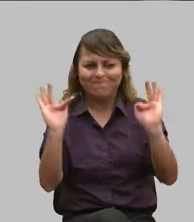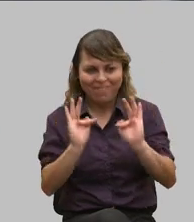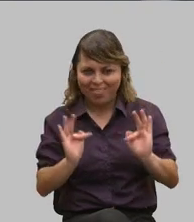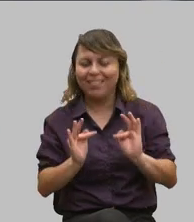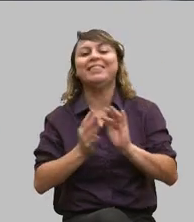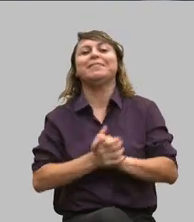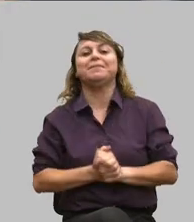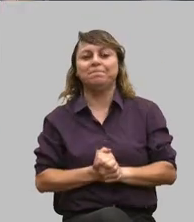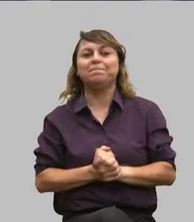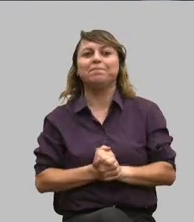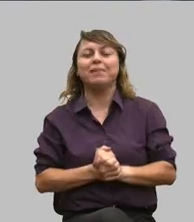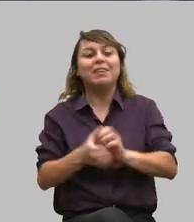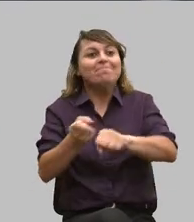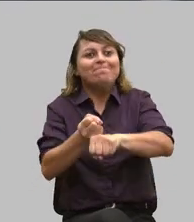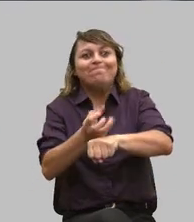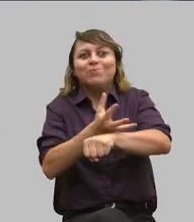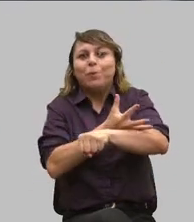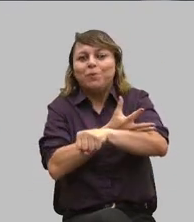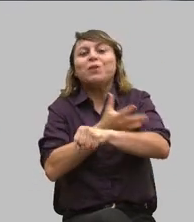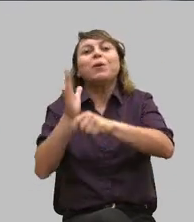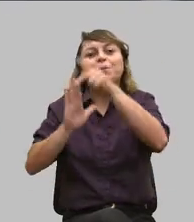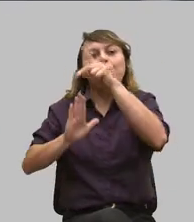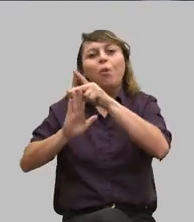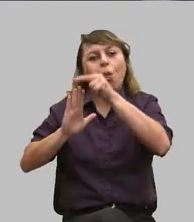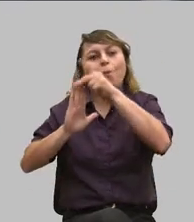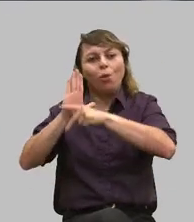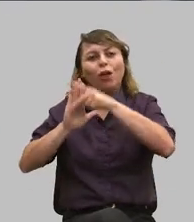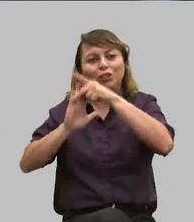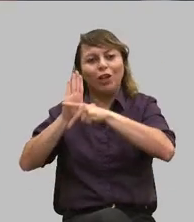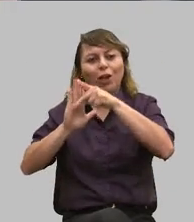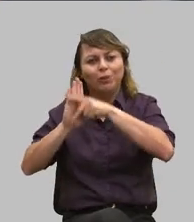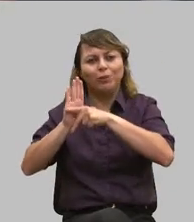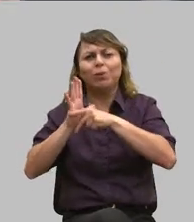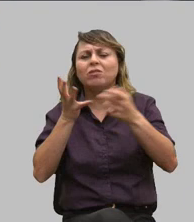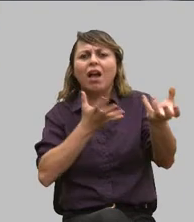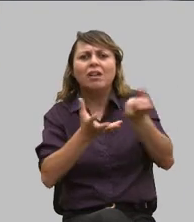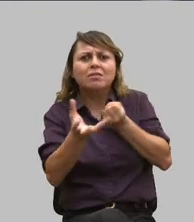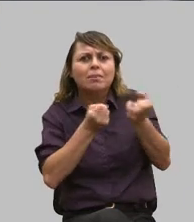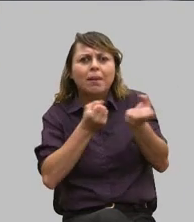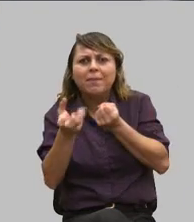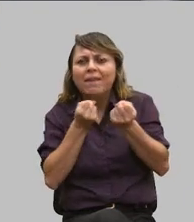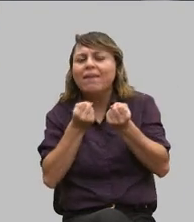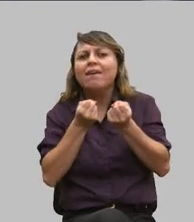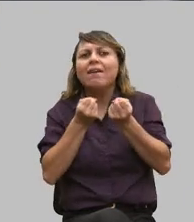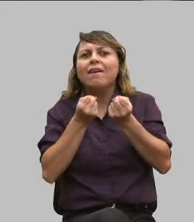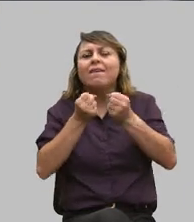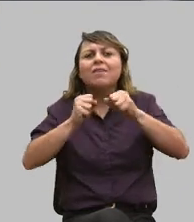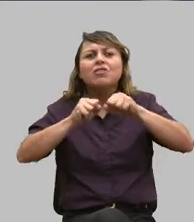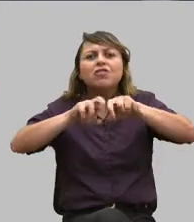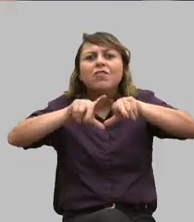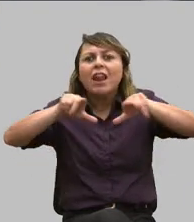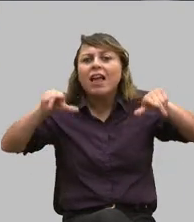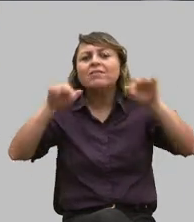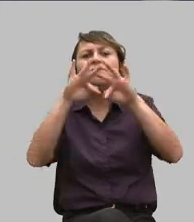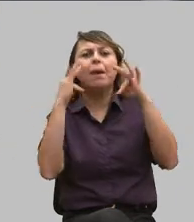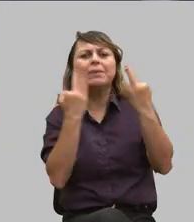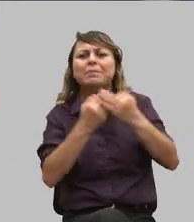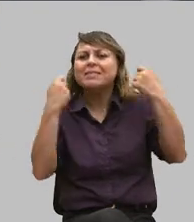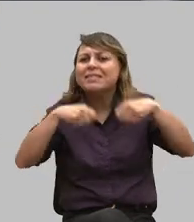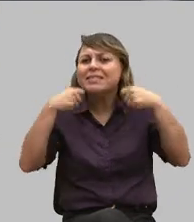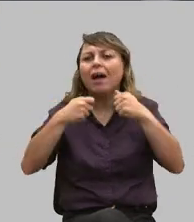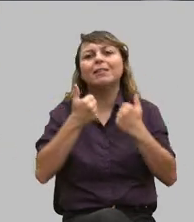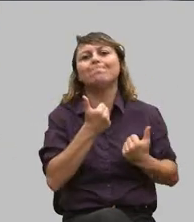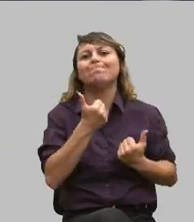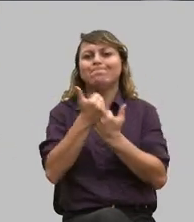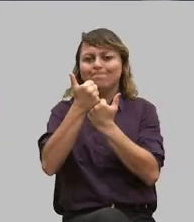comovida por esse projeto porque eu já atendi várias famílias que precisavam muito desse apoio